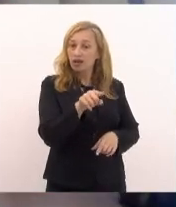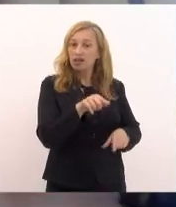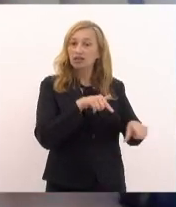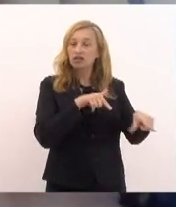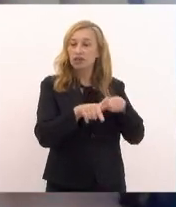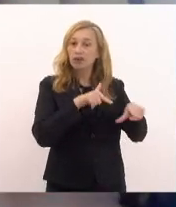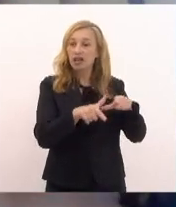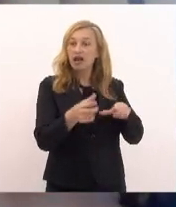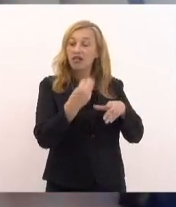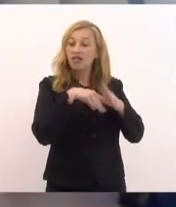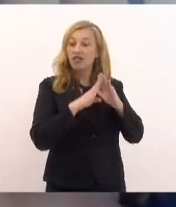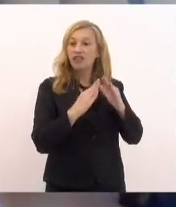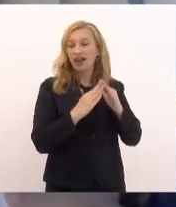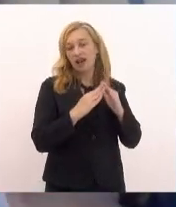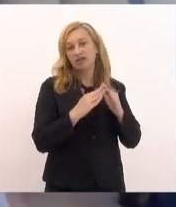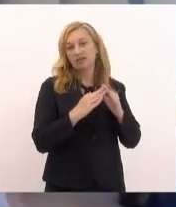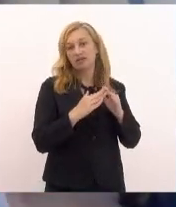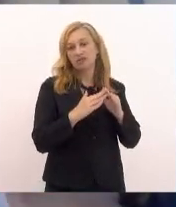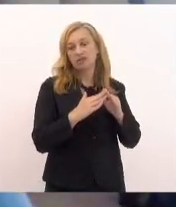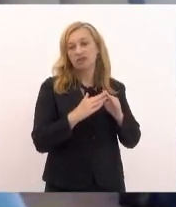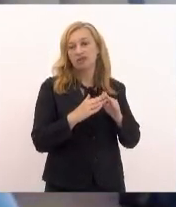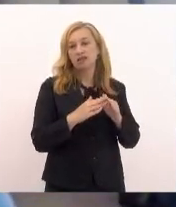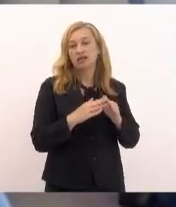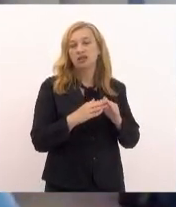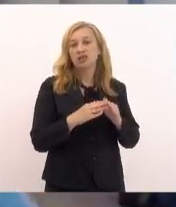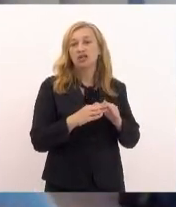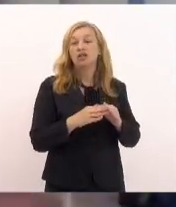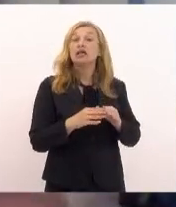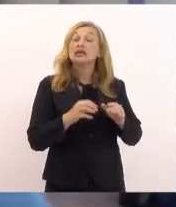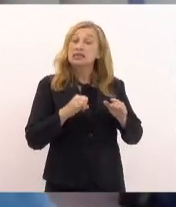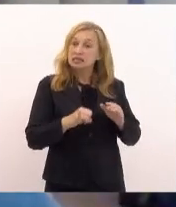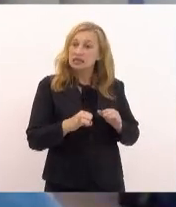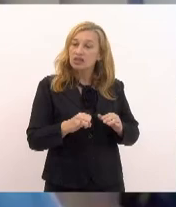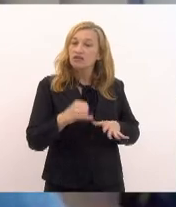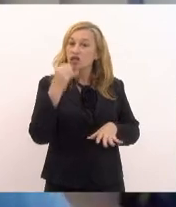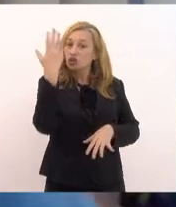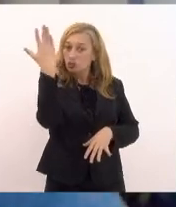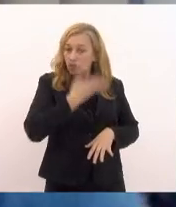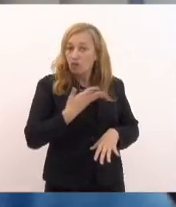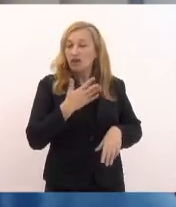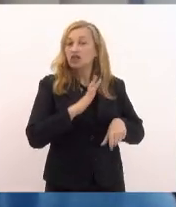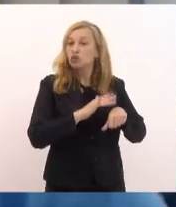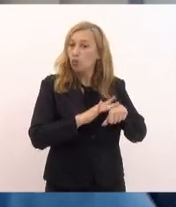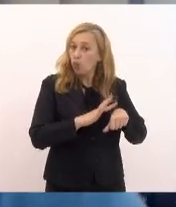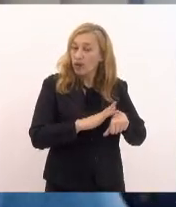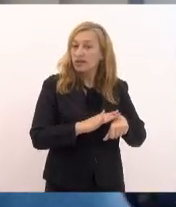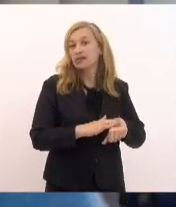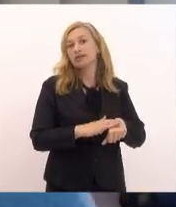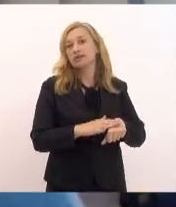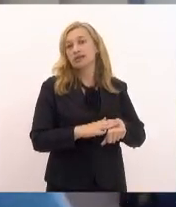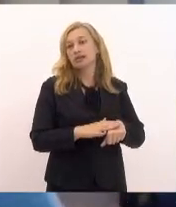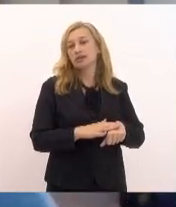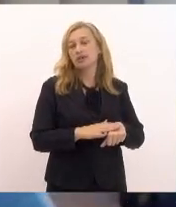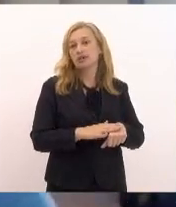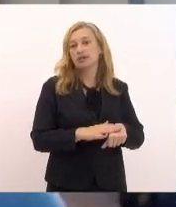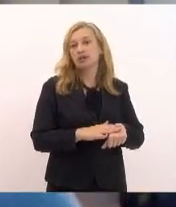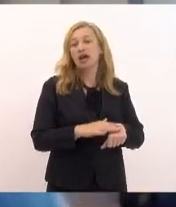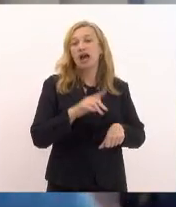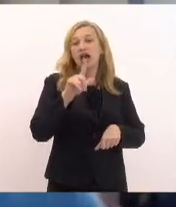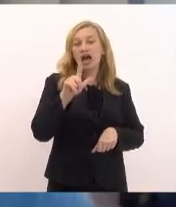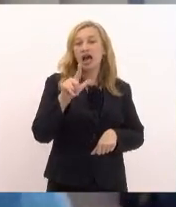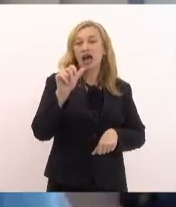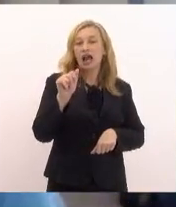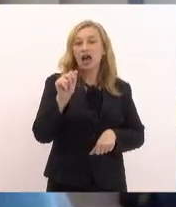direito de trabalhar remotamente caso tenham comorbidades comprovadas em laudo médico.